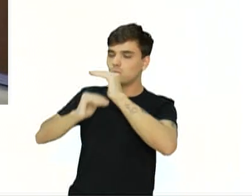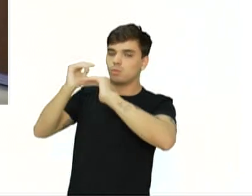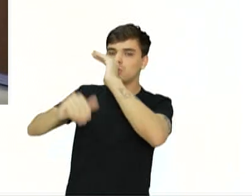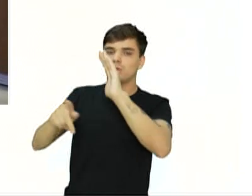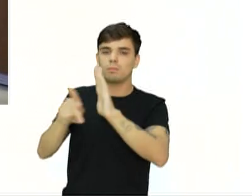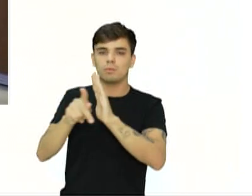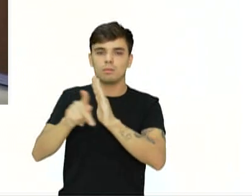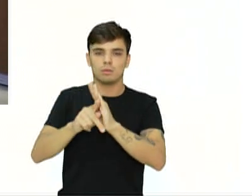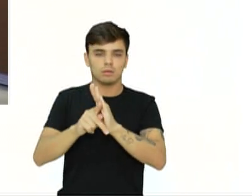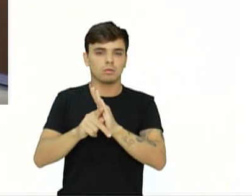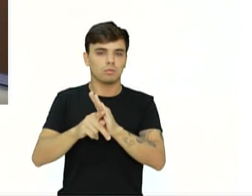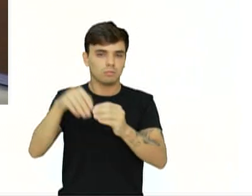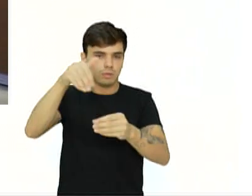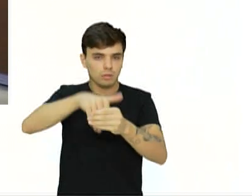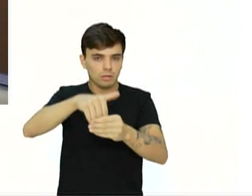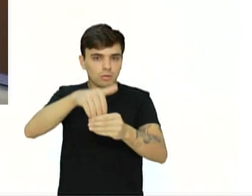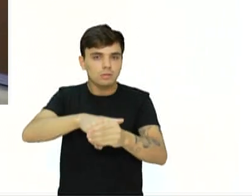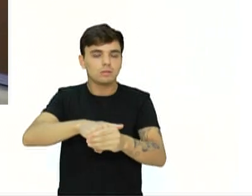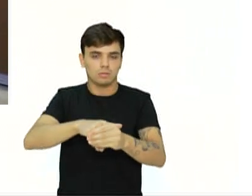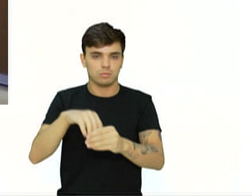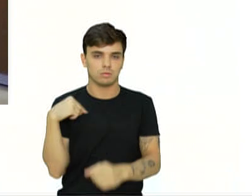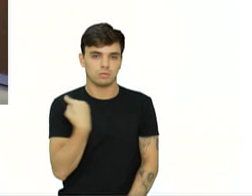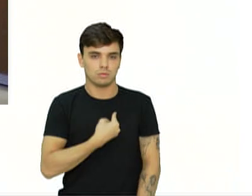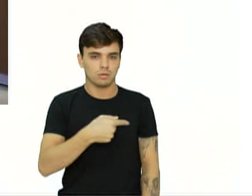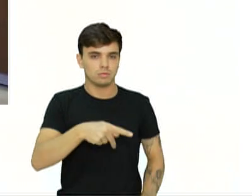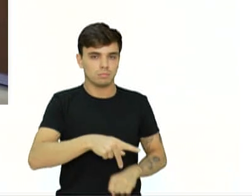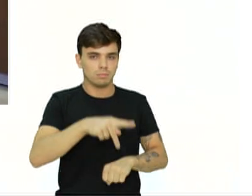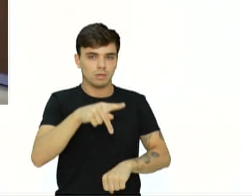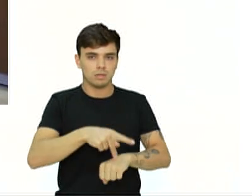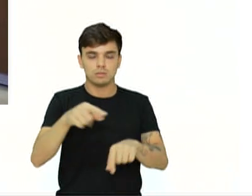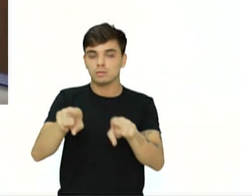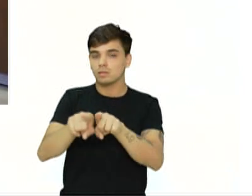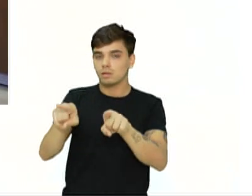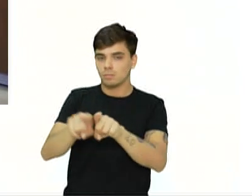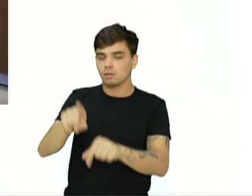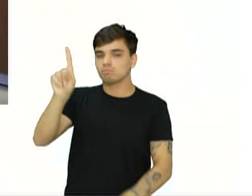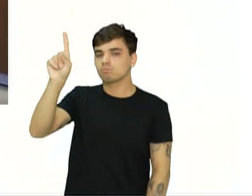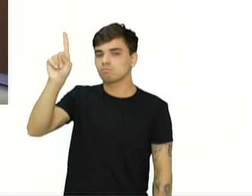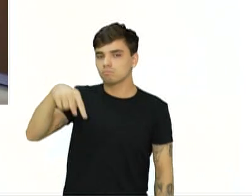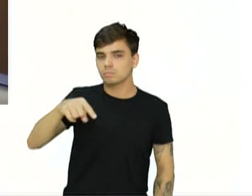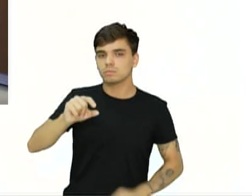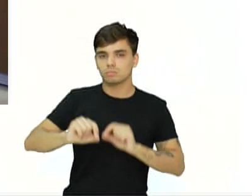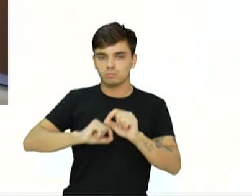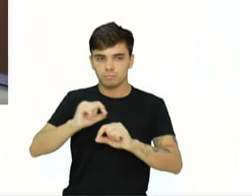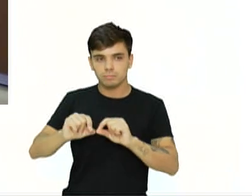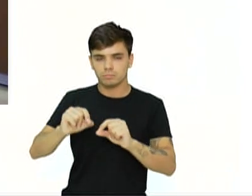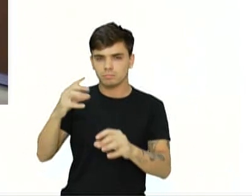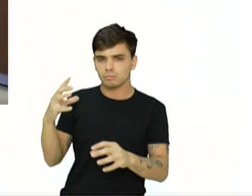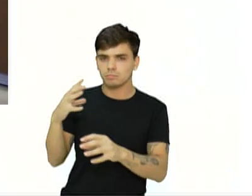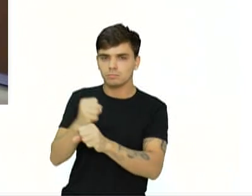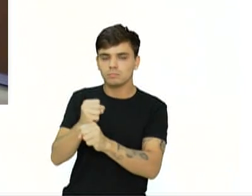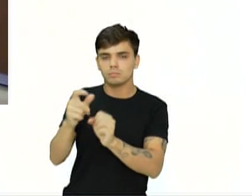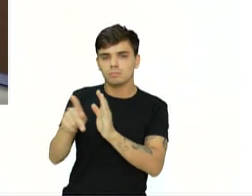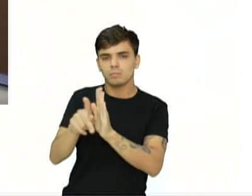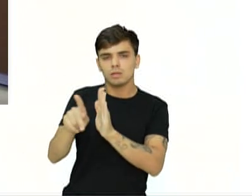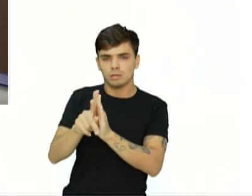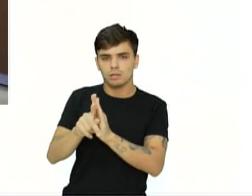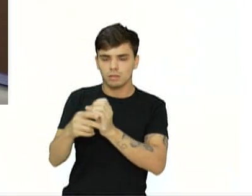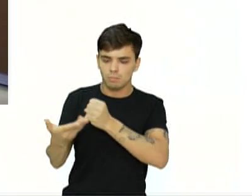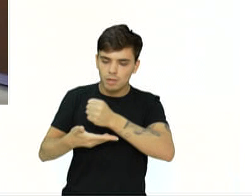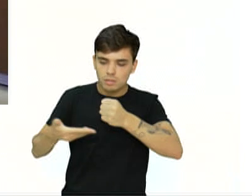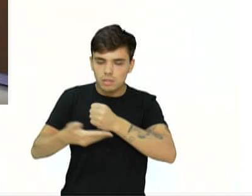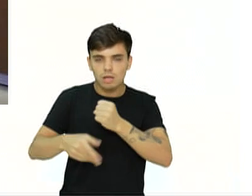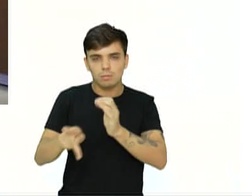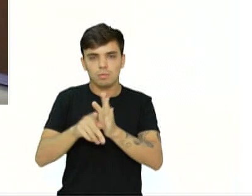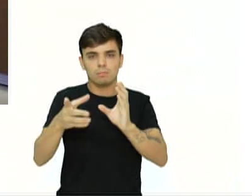do processo eleitoral no nosso país, que é formado assim, e que se baseia